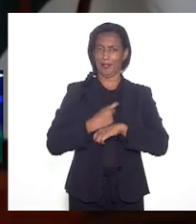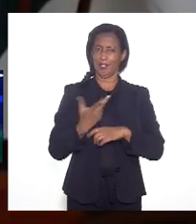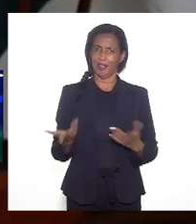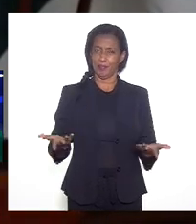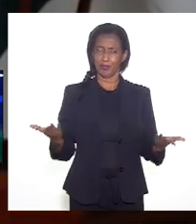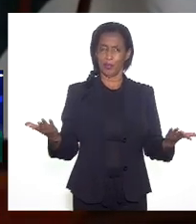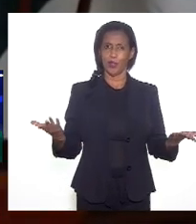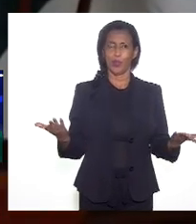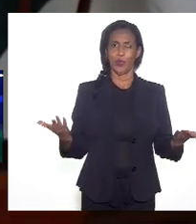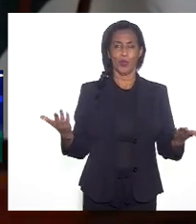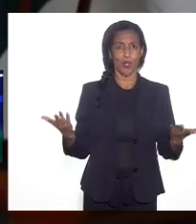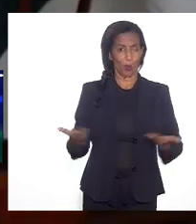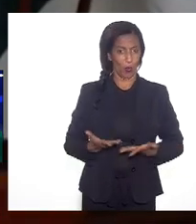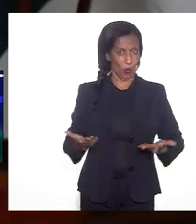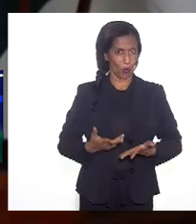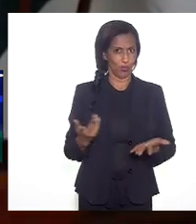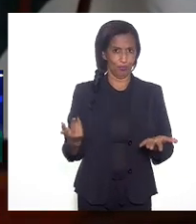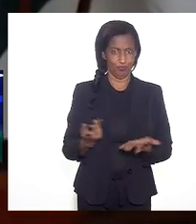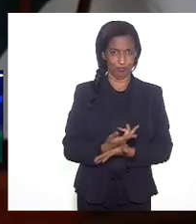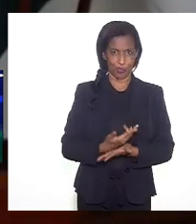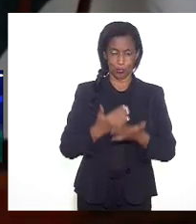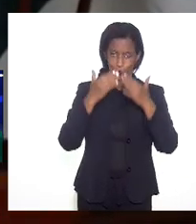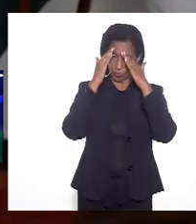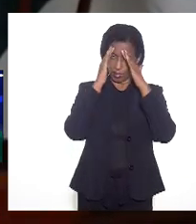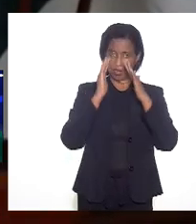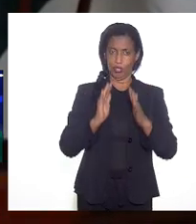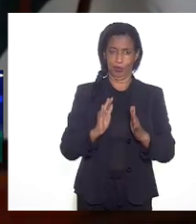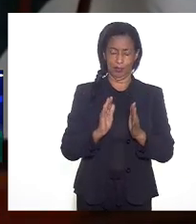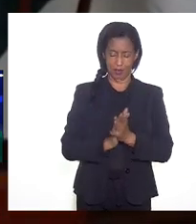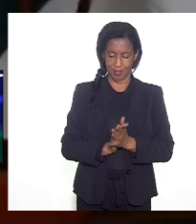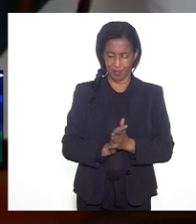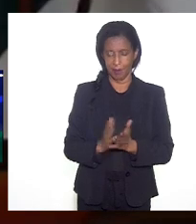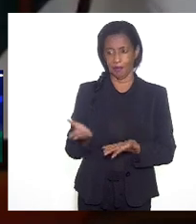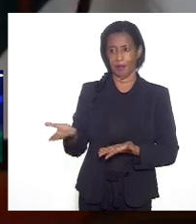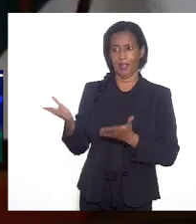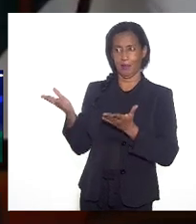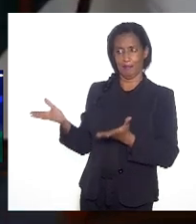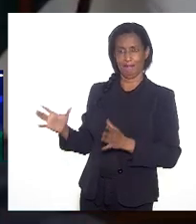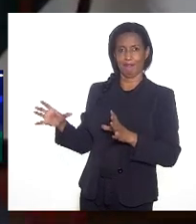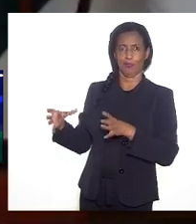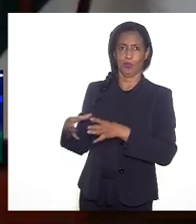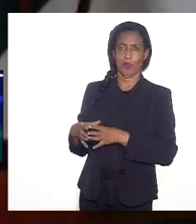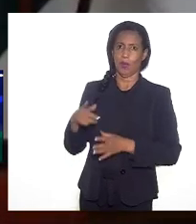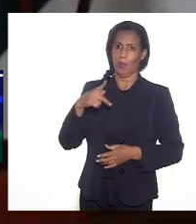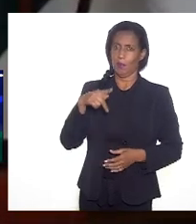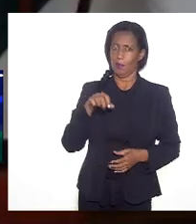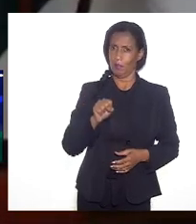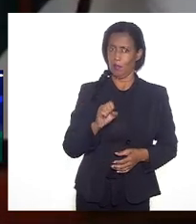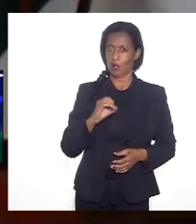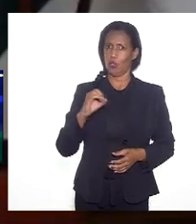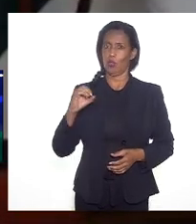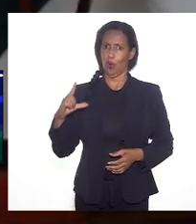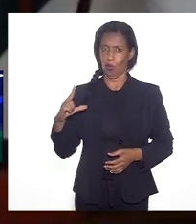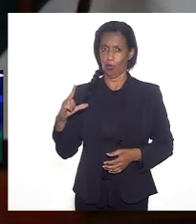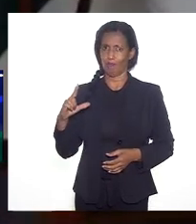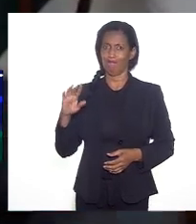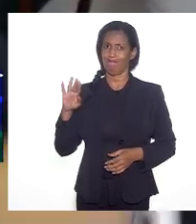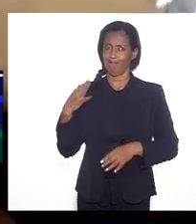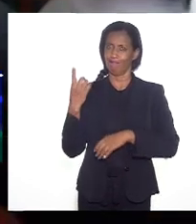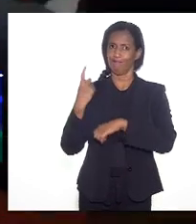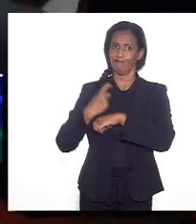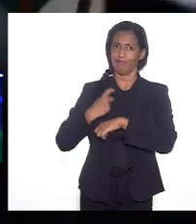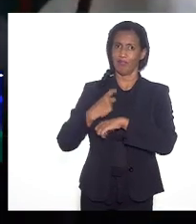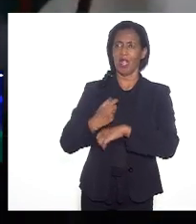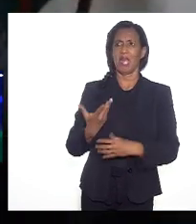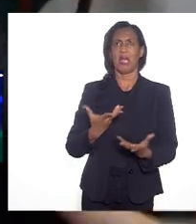feito aqui, com todo respeito, pela bancada do pessoal, é um discurso hipócrita. Ah, porque